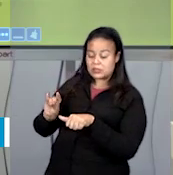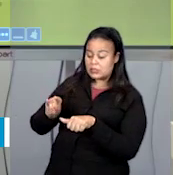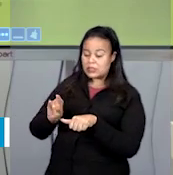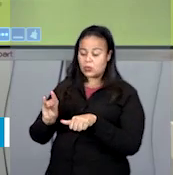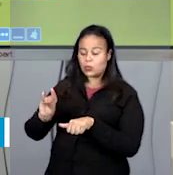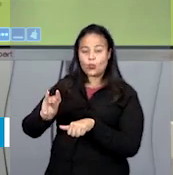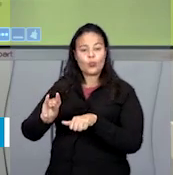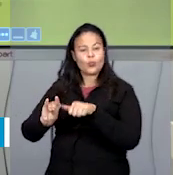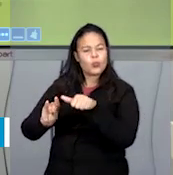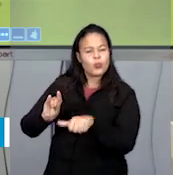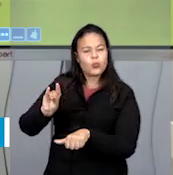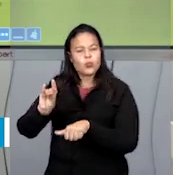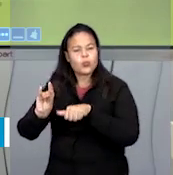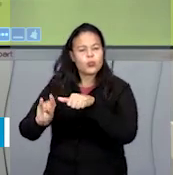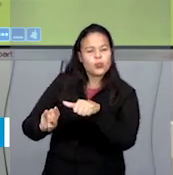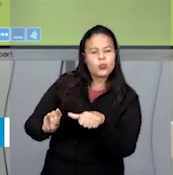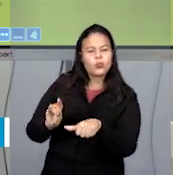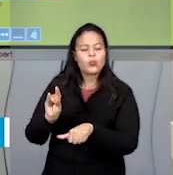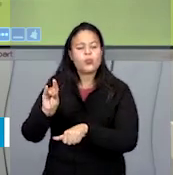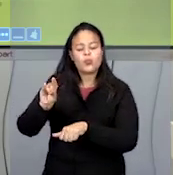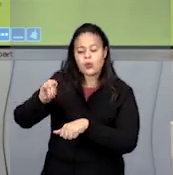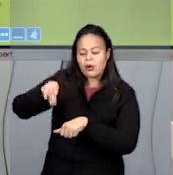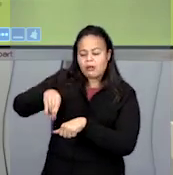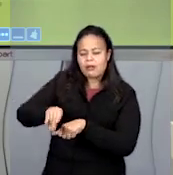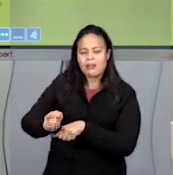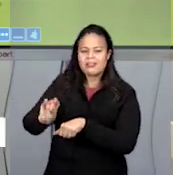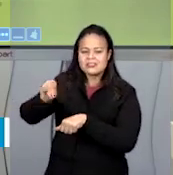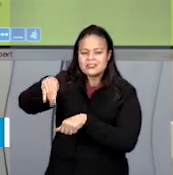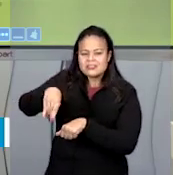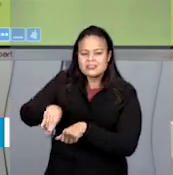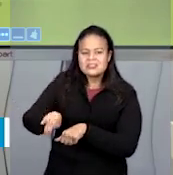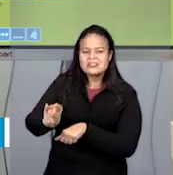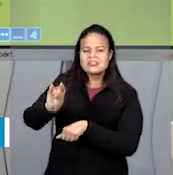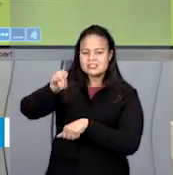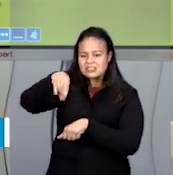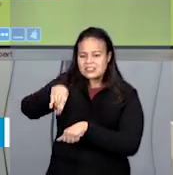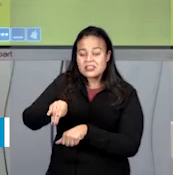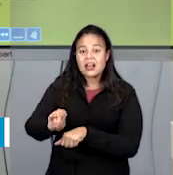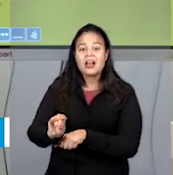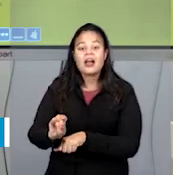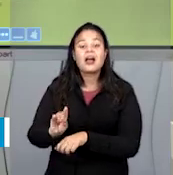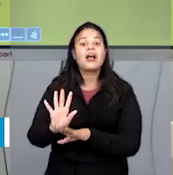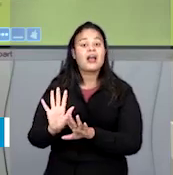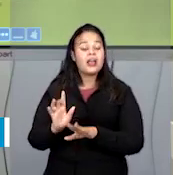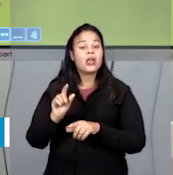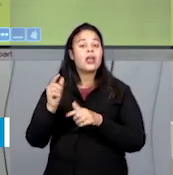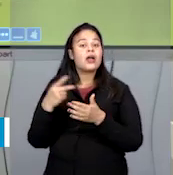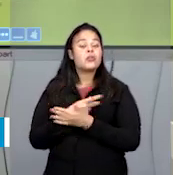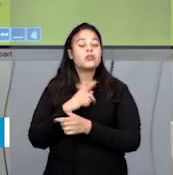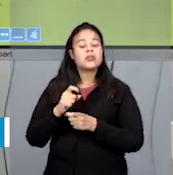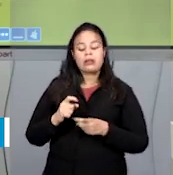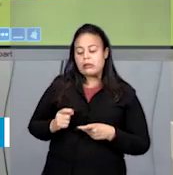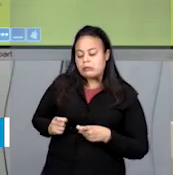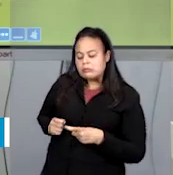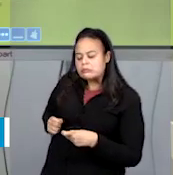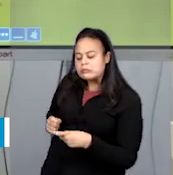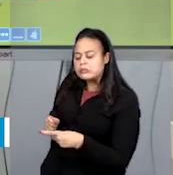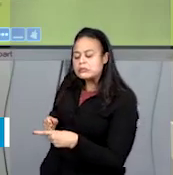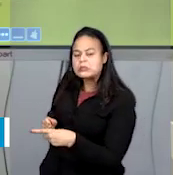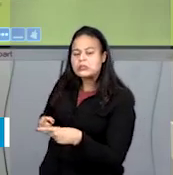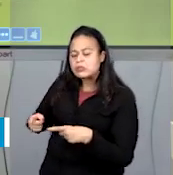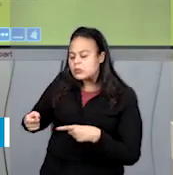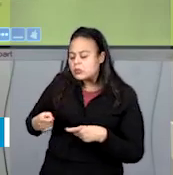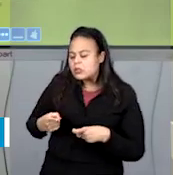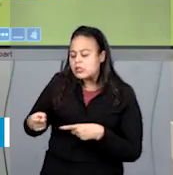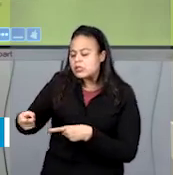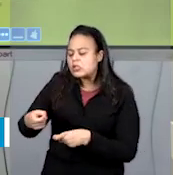tá? Então, os micro-organismos, minhocas, por exemplo, insetos que vivem ali dentro daquele solo,